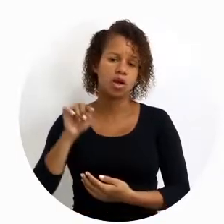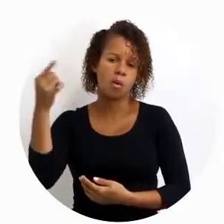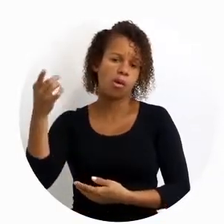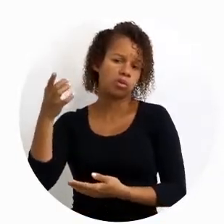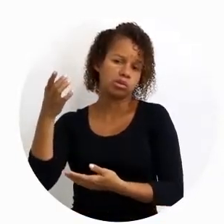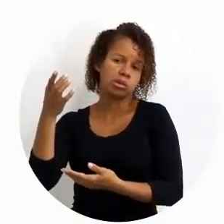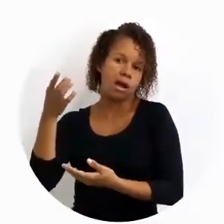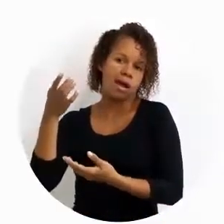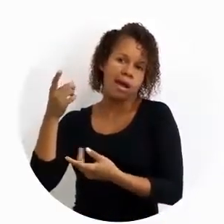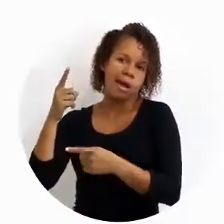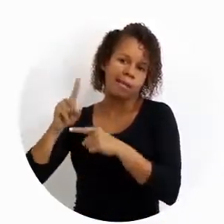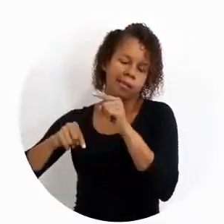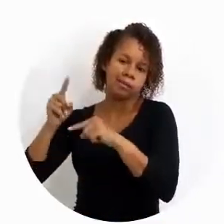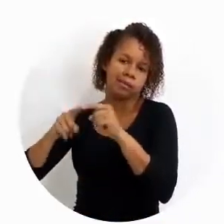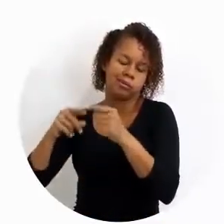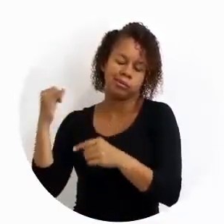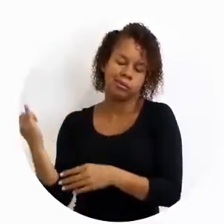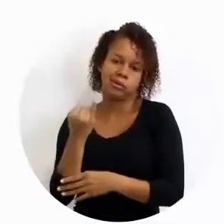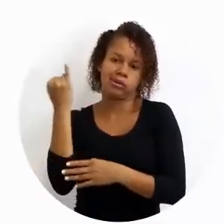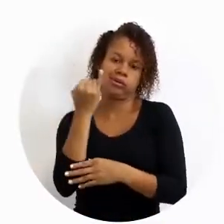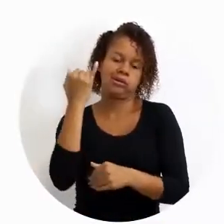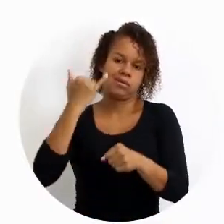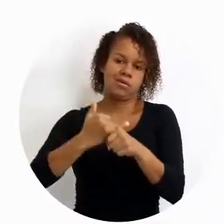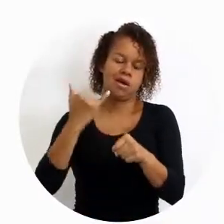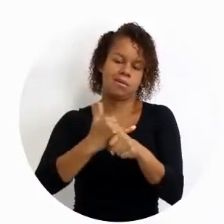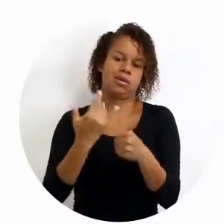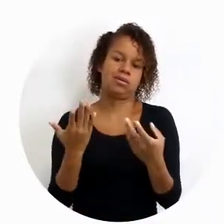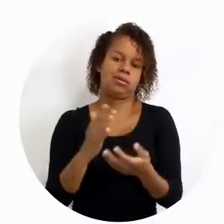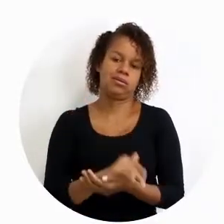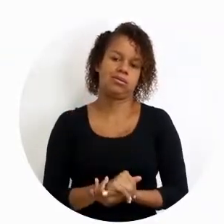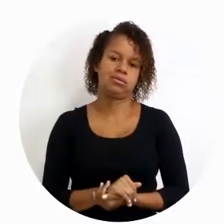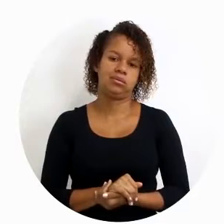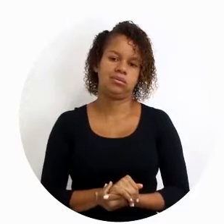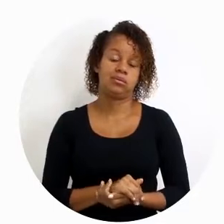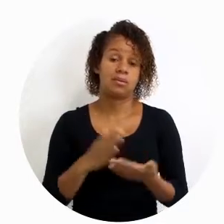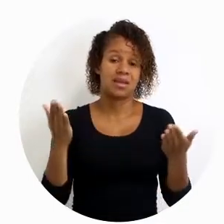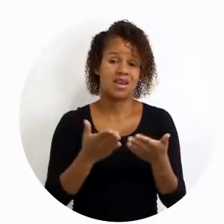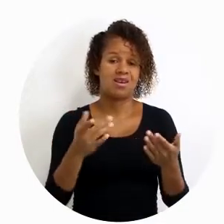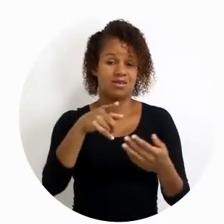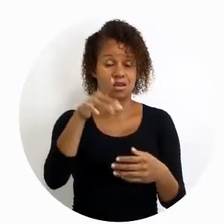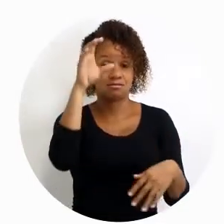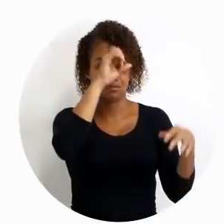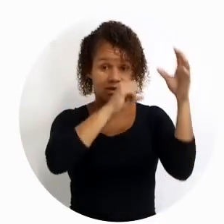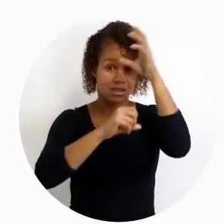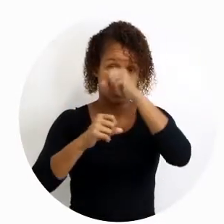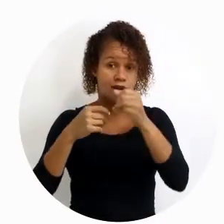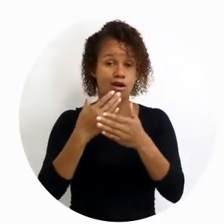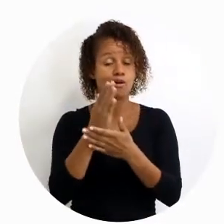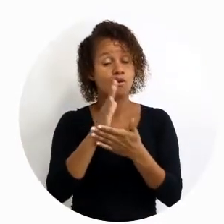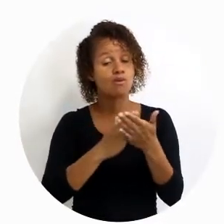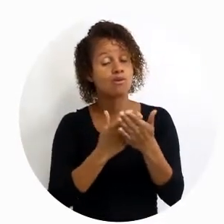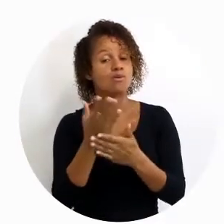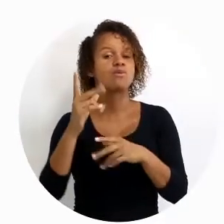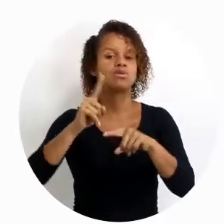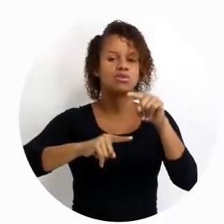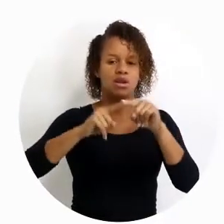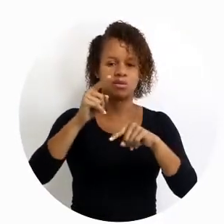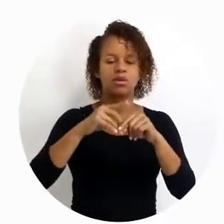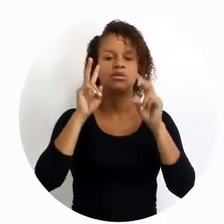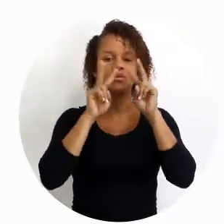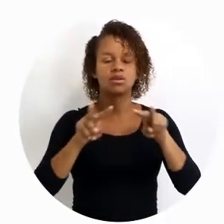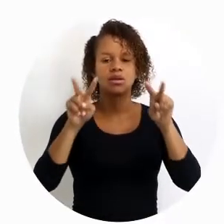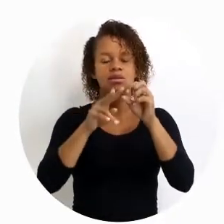É um outro recurso muito interessante dessa ferramenta. Agora você aprenderá algumas ferramentas